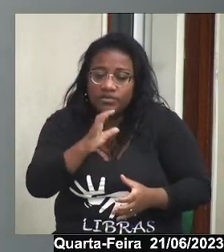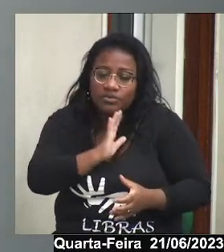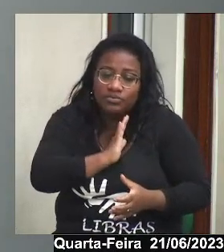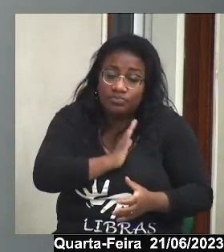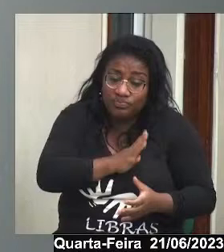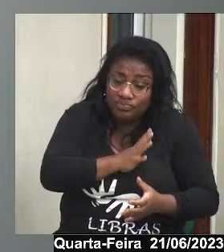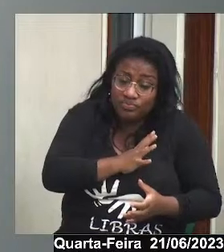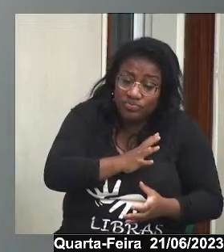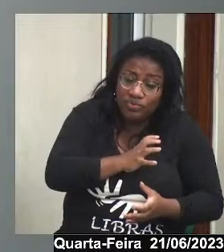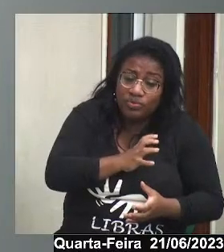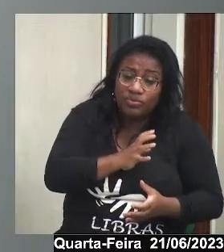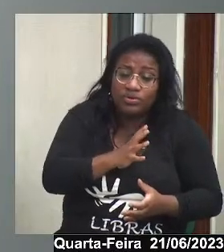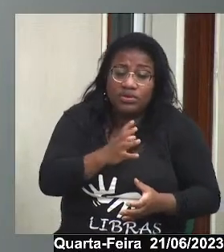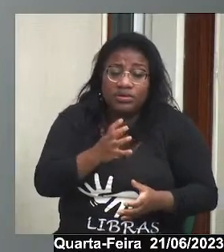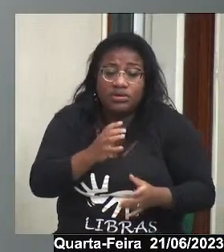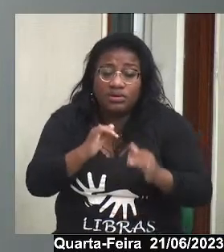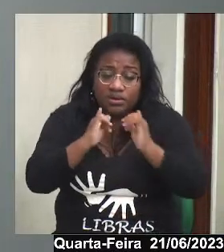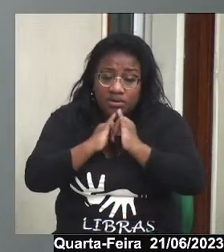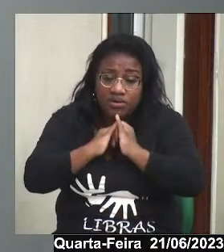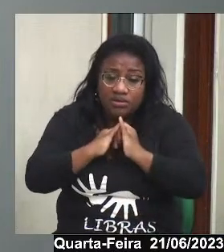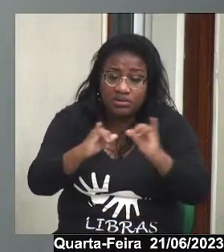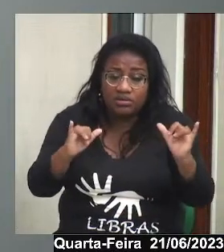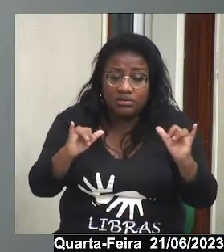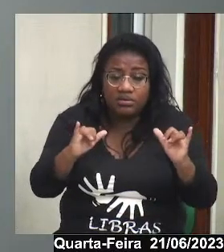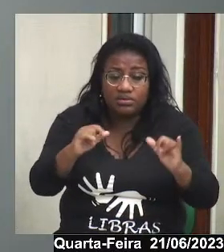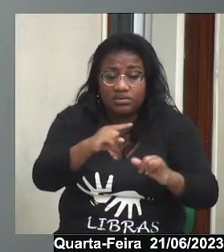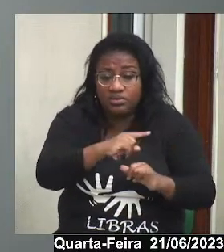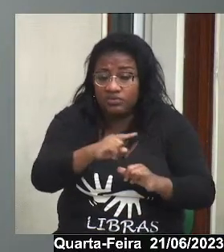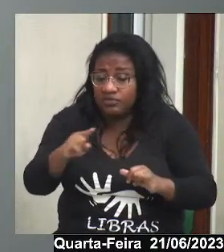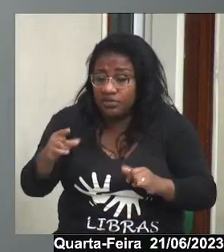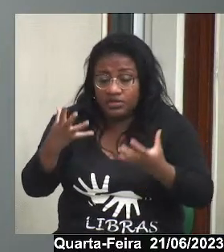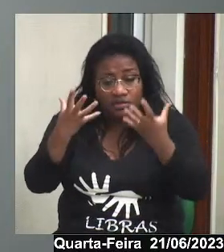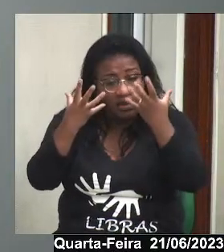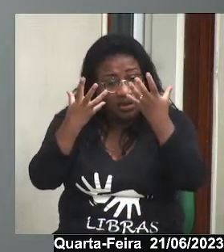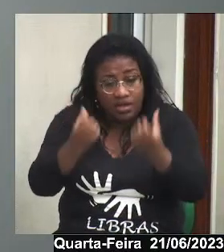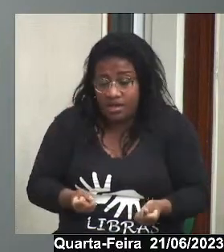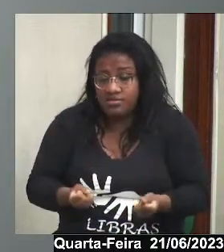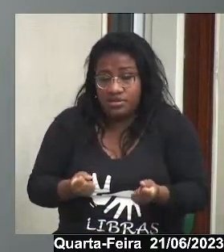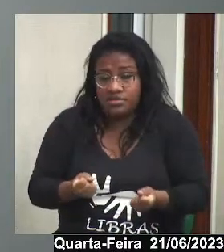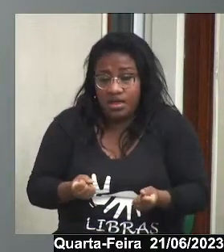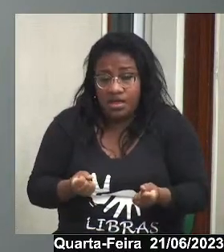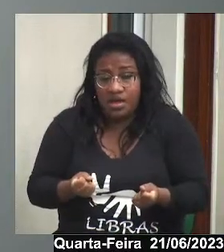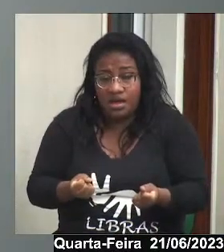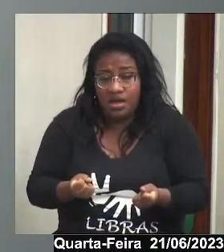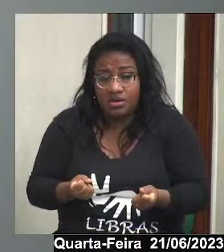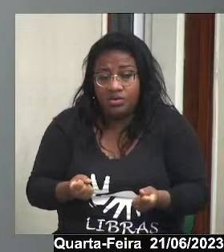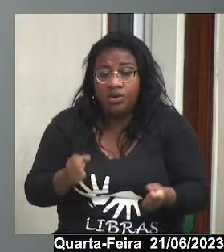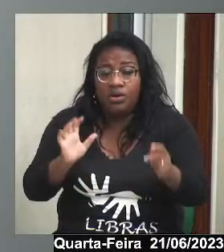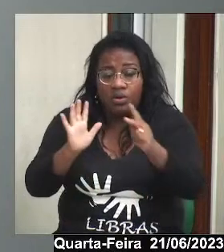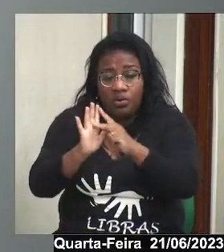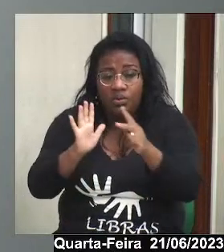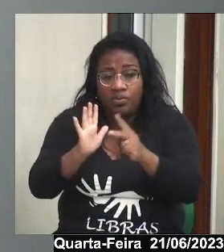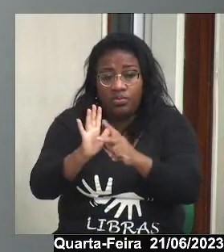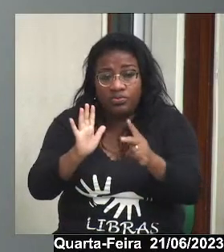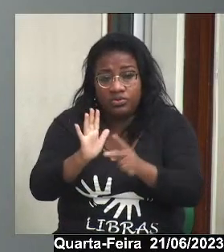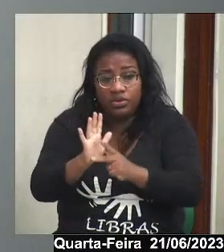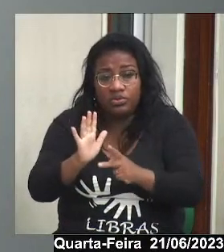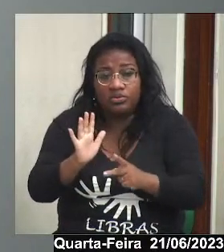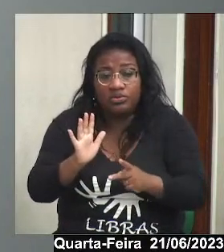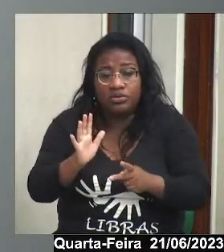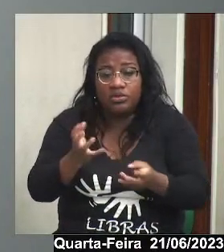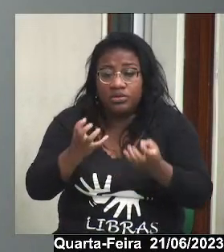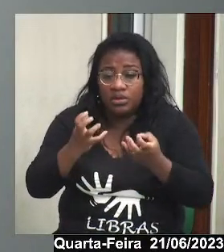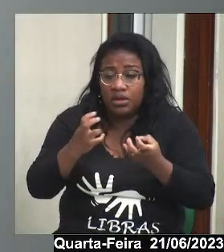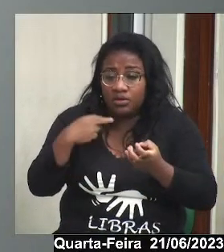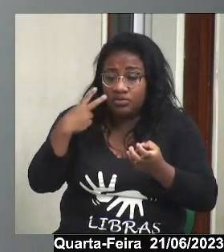no coração e tenho muito pesar de informar para a população que os senhores não quiseram dar o braço a torcer por esse projeto.